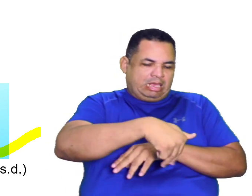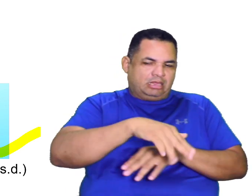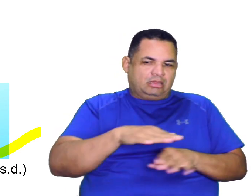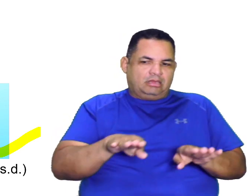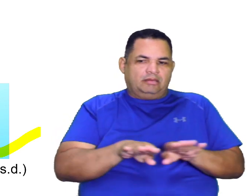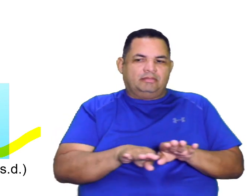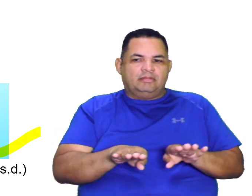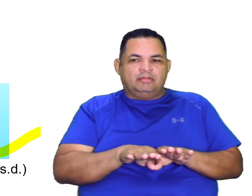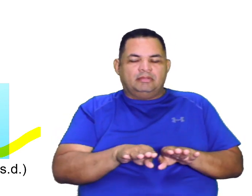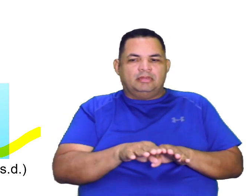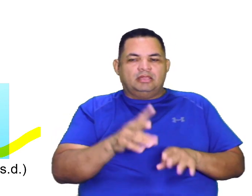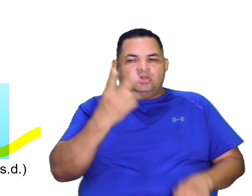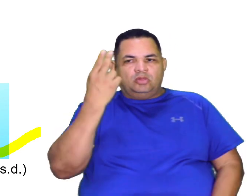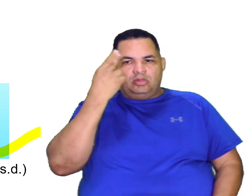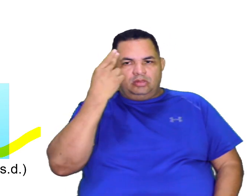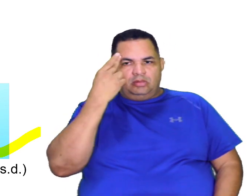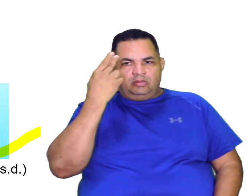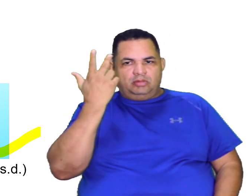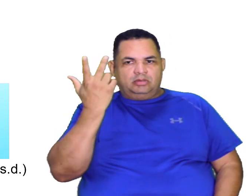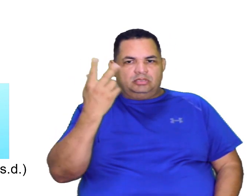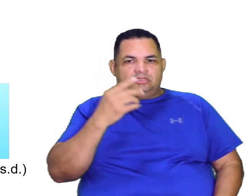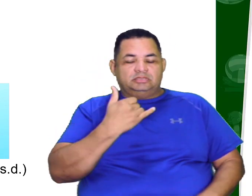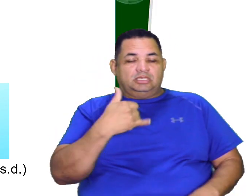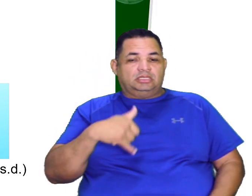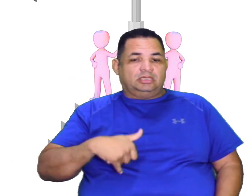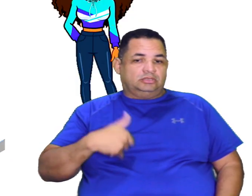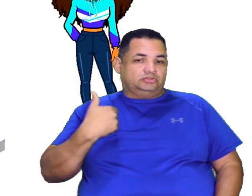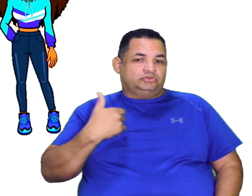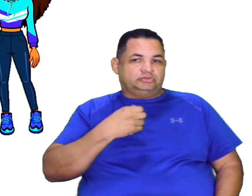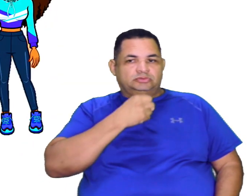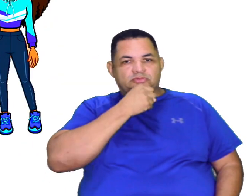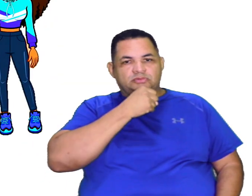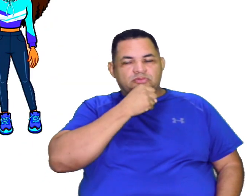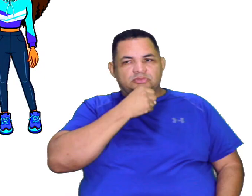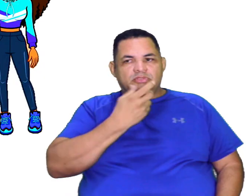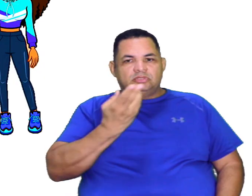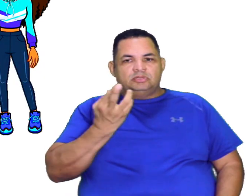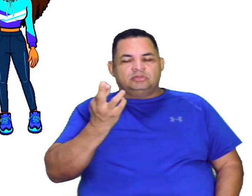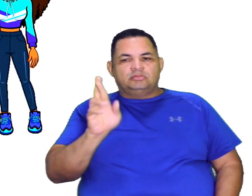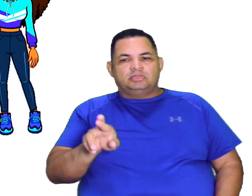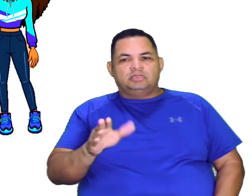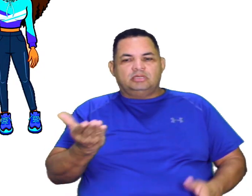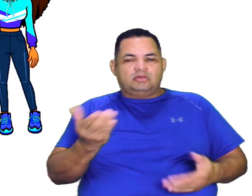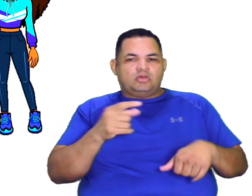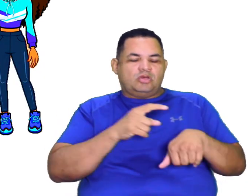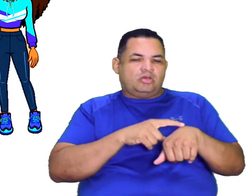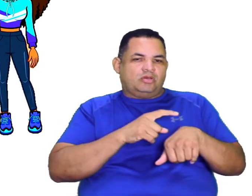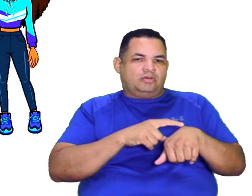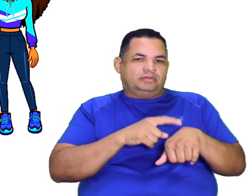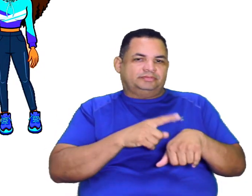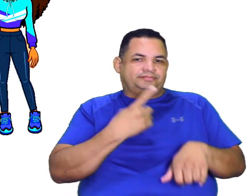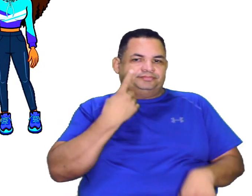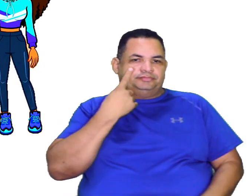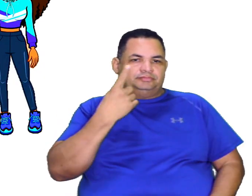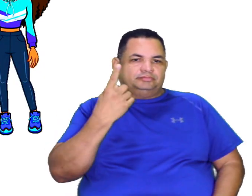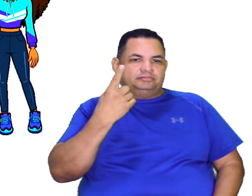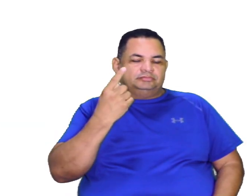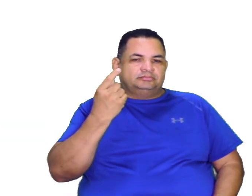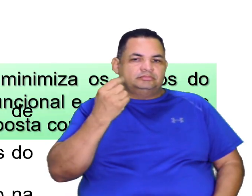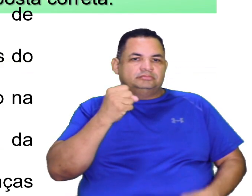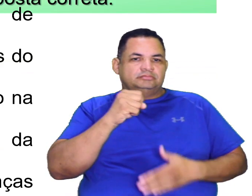Muito frequente, muito comum nessa faixa etária. Vamos recuperar então? Bora dar uma olhada então nessa